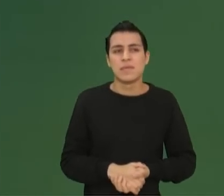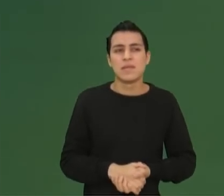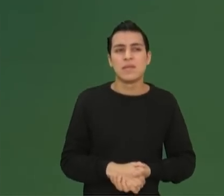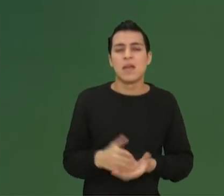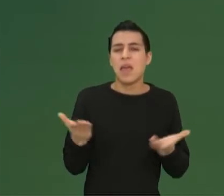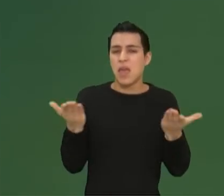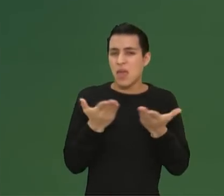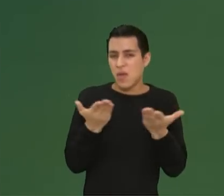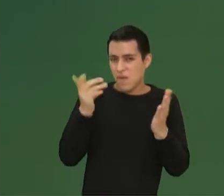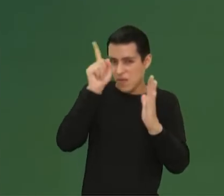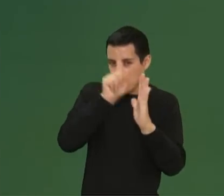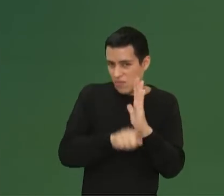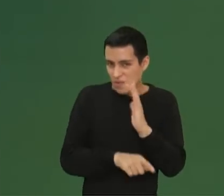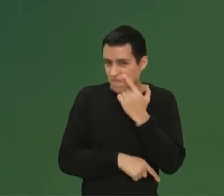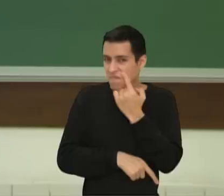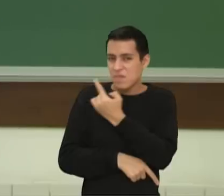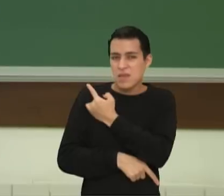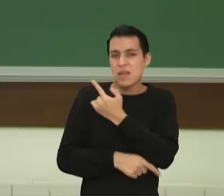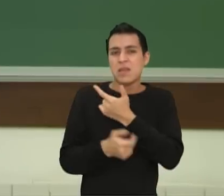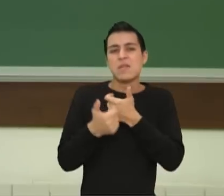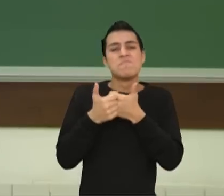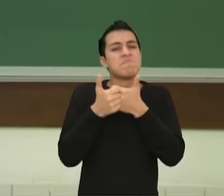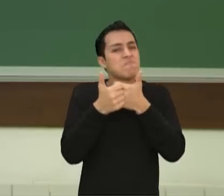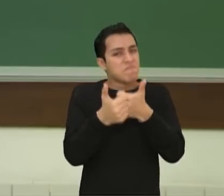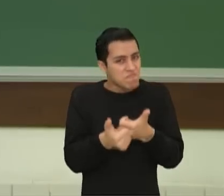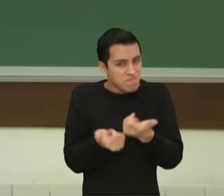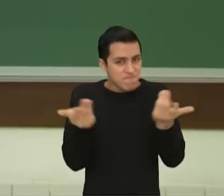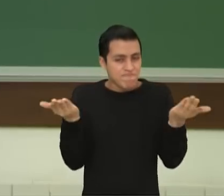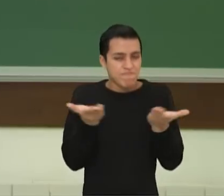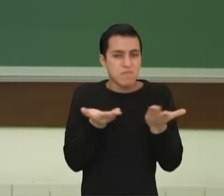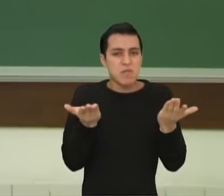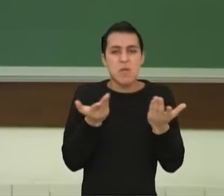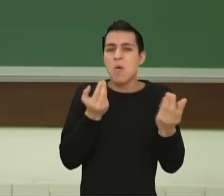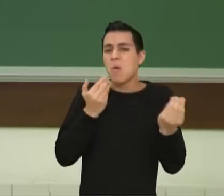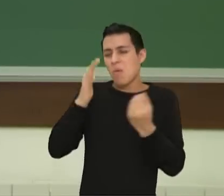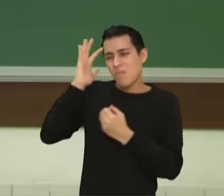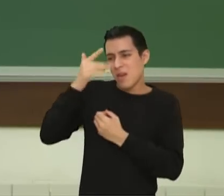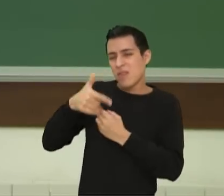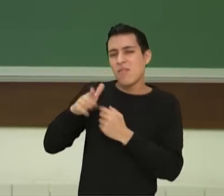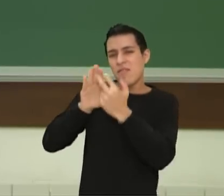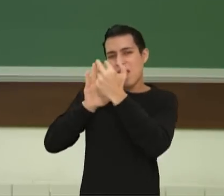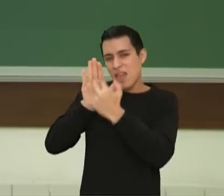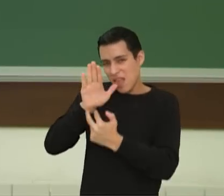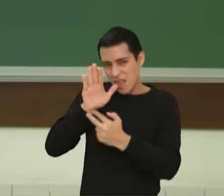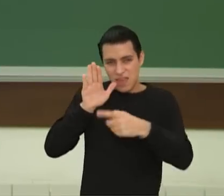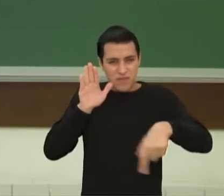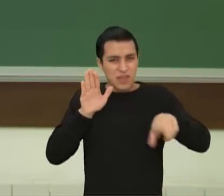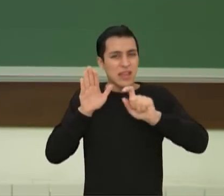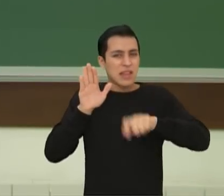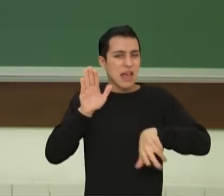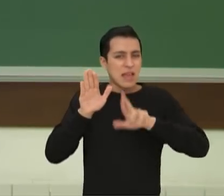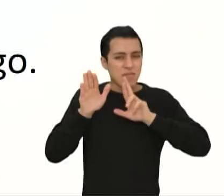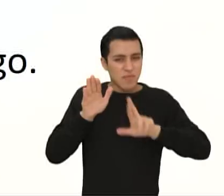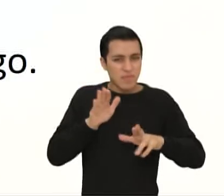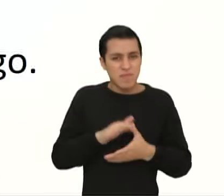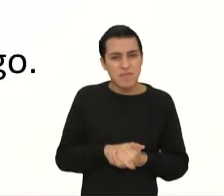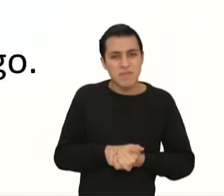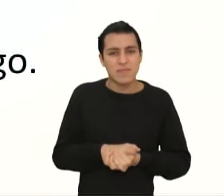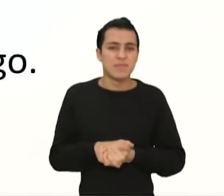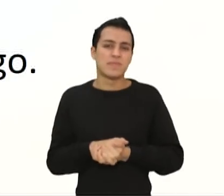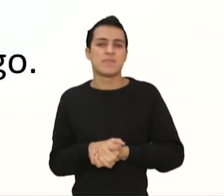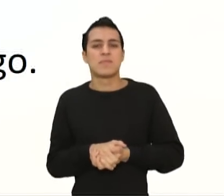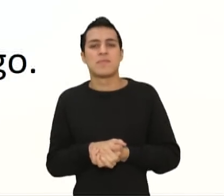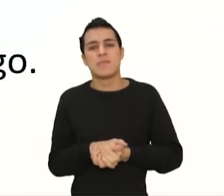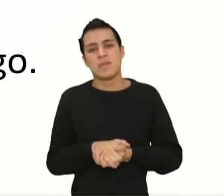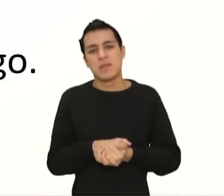Chegamos no momento do nosso quiz. Acompanhe comigo a resolução, a leitura dele, para que você possa responder.